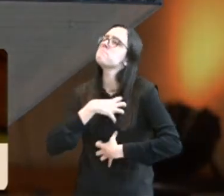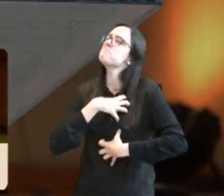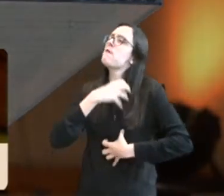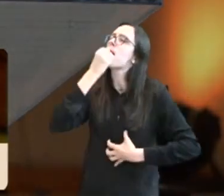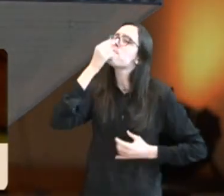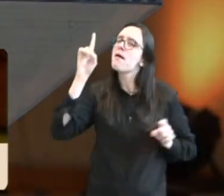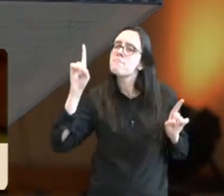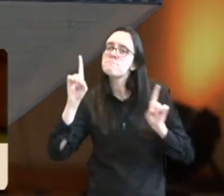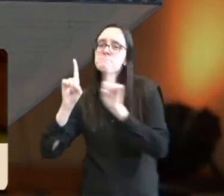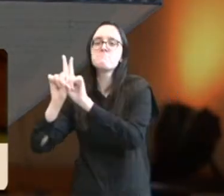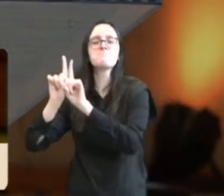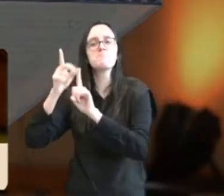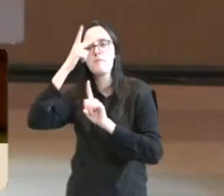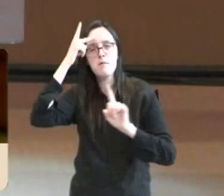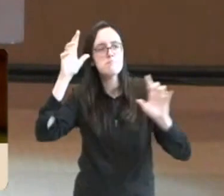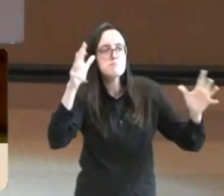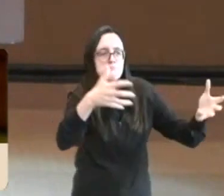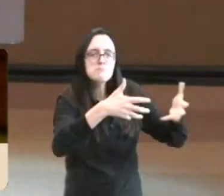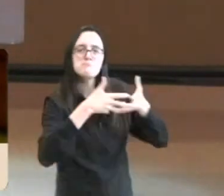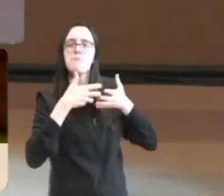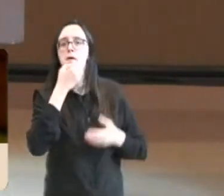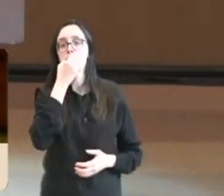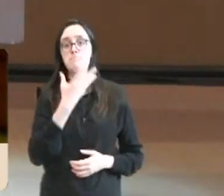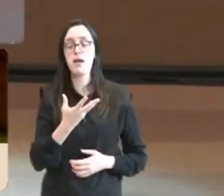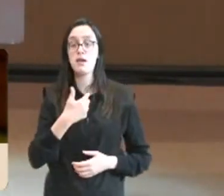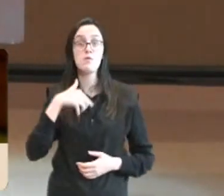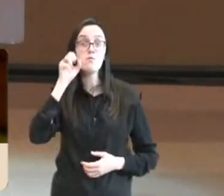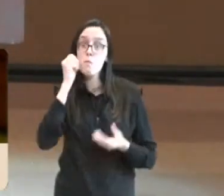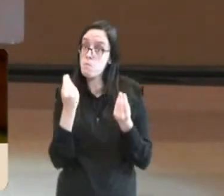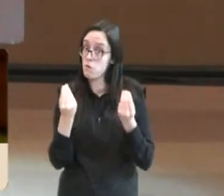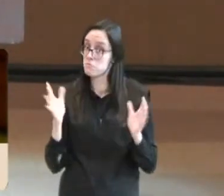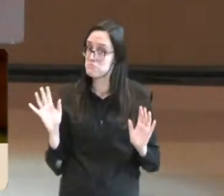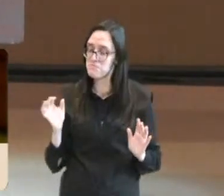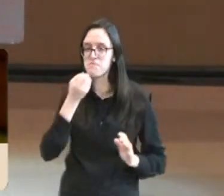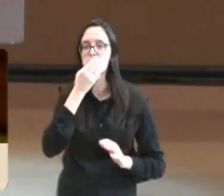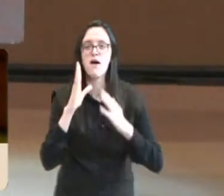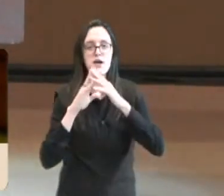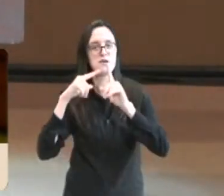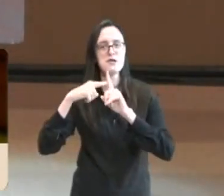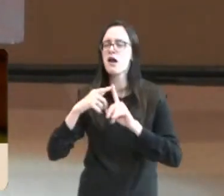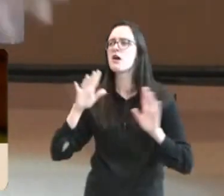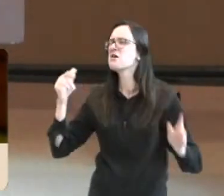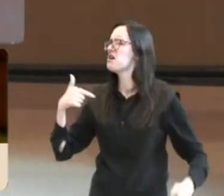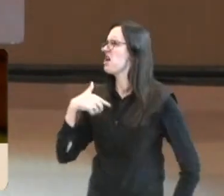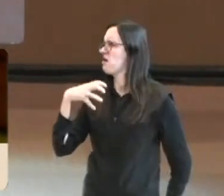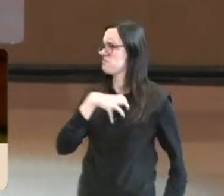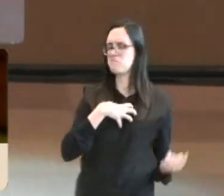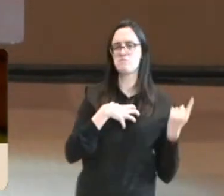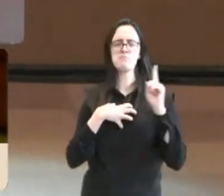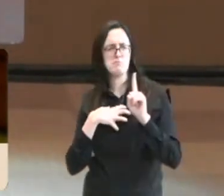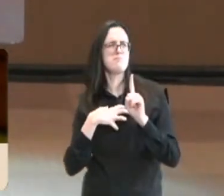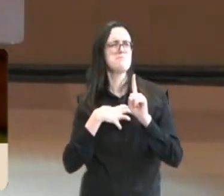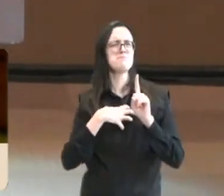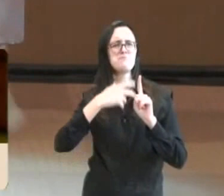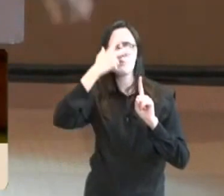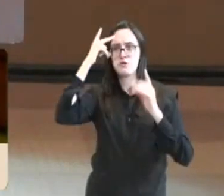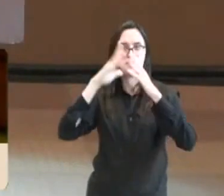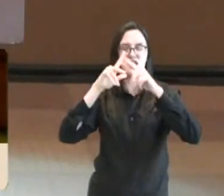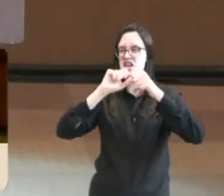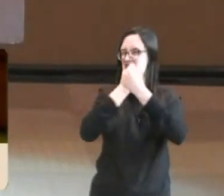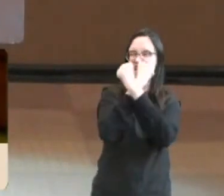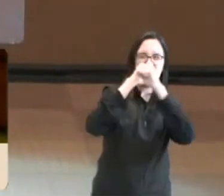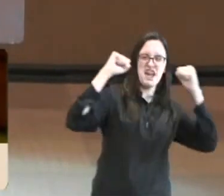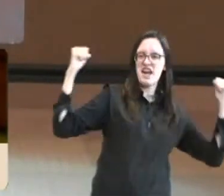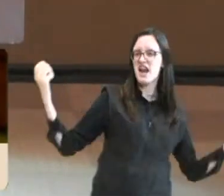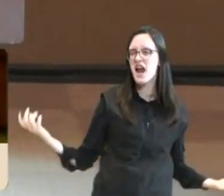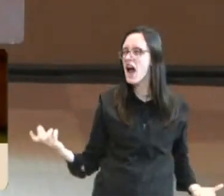bem acolhidas. Essa resposta eu escuto muito. Muito bem acolhida, pastor. Cheguei lá, aquele igrejão, aí já